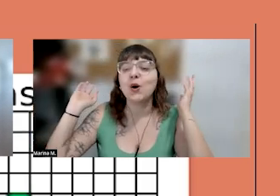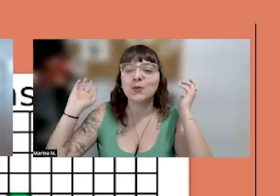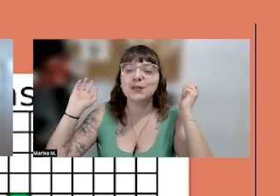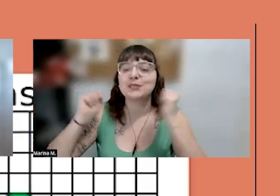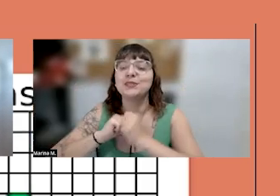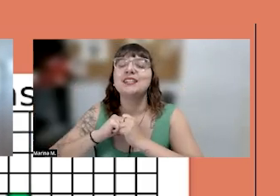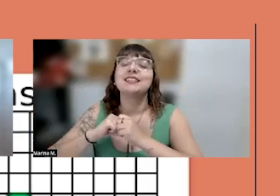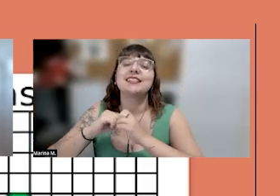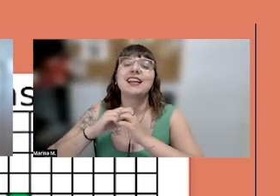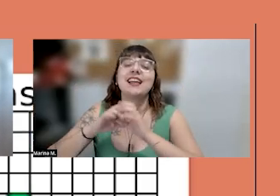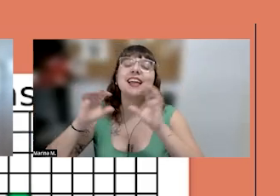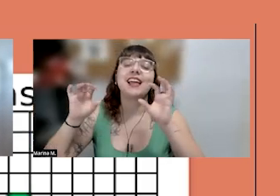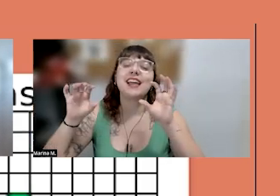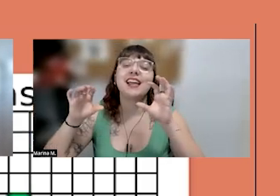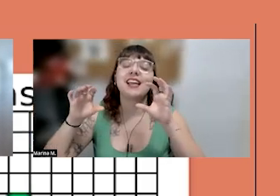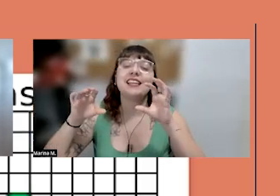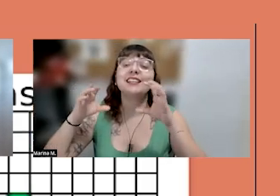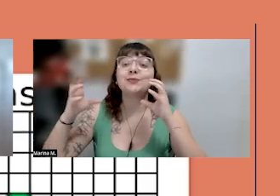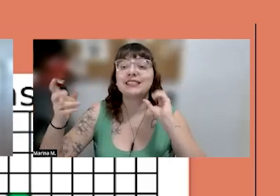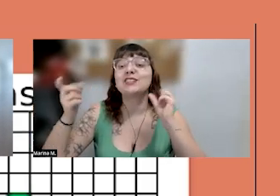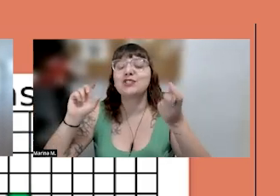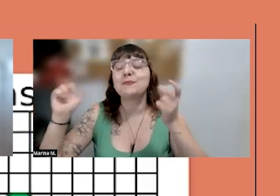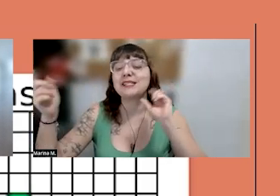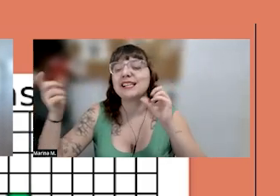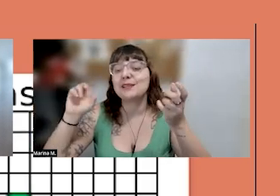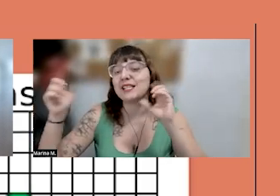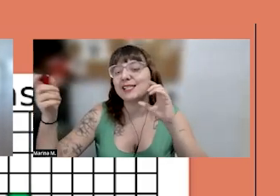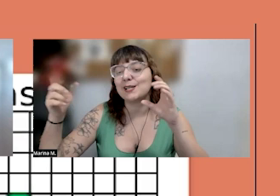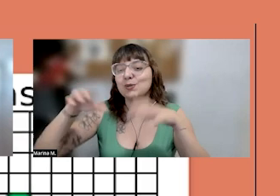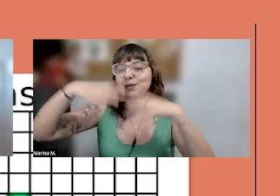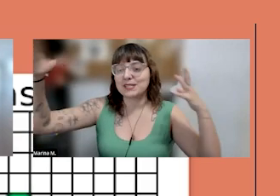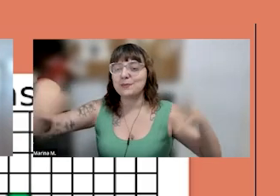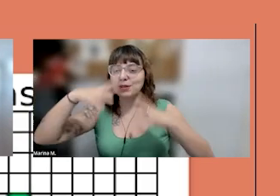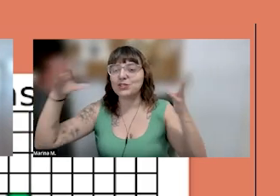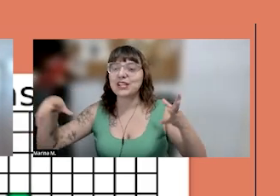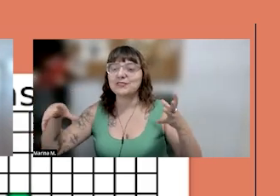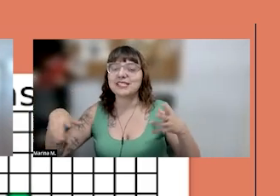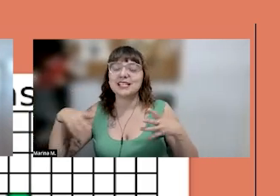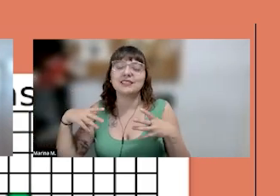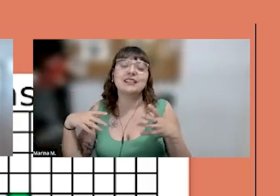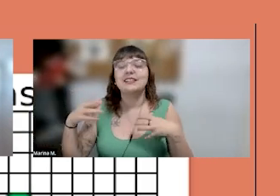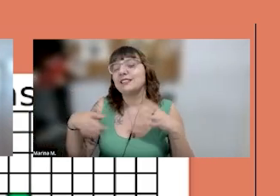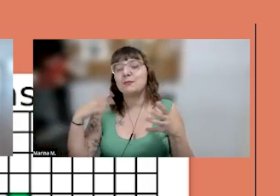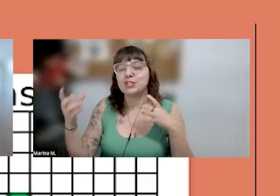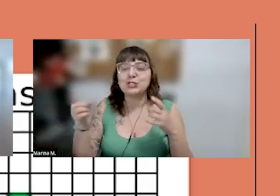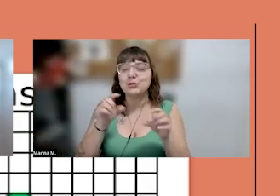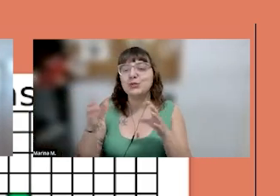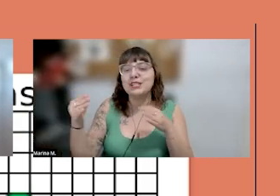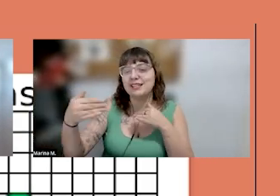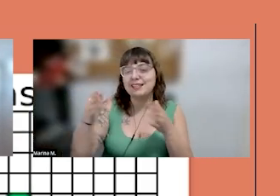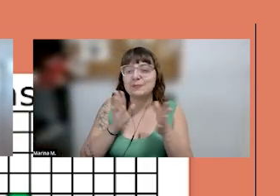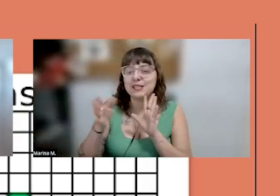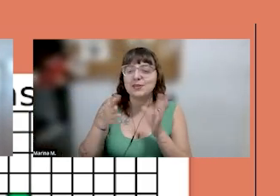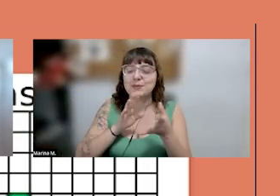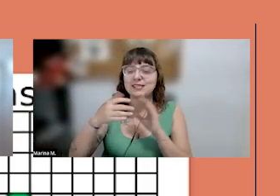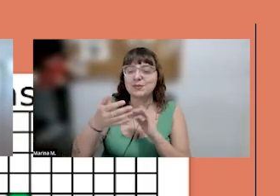um quilômetro, né? Então a gente vai precisar saber dessa resolução para saber o que a gente está fazendo, né? Então, imagem de